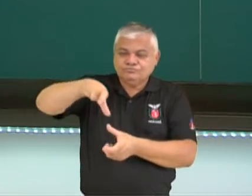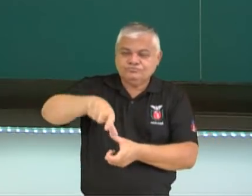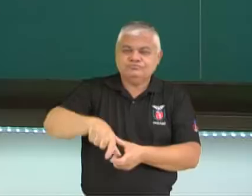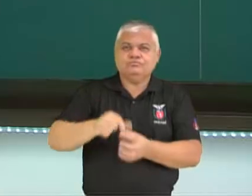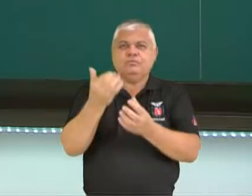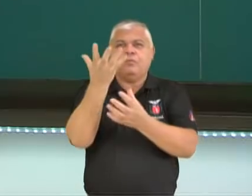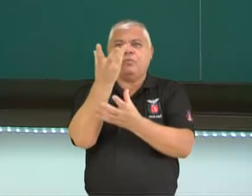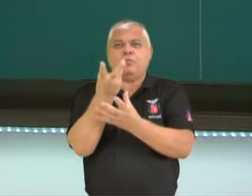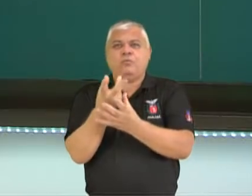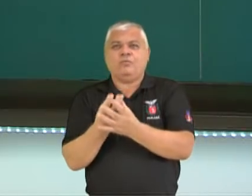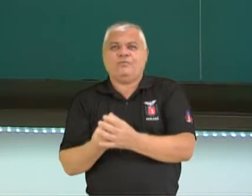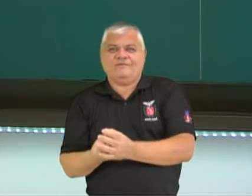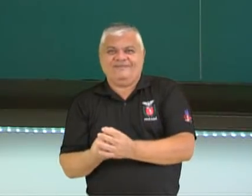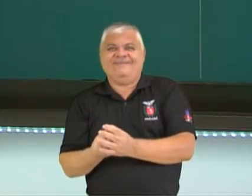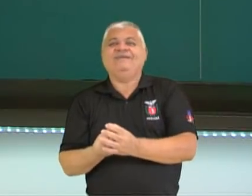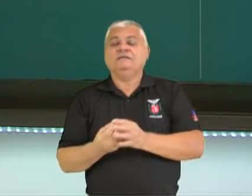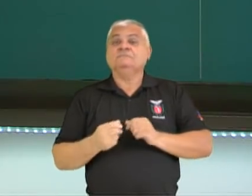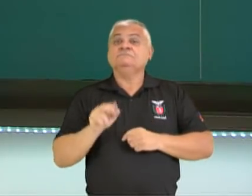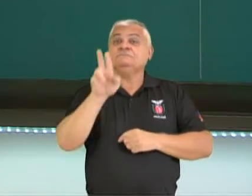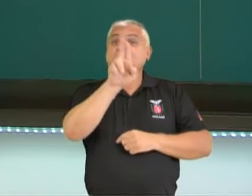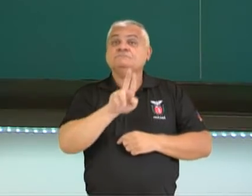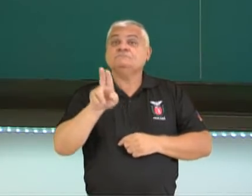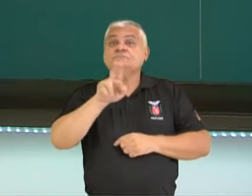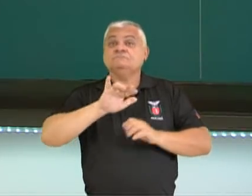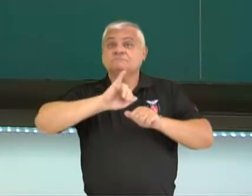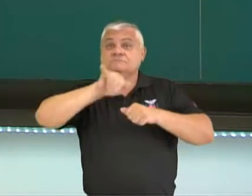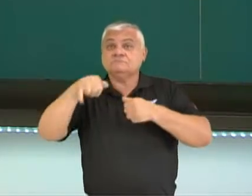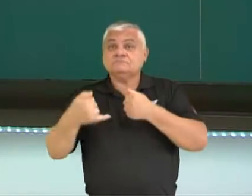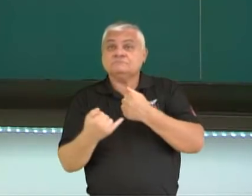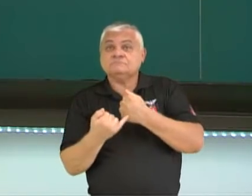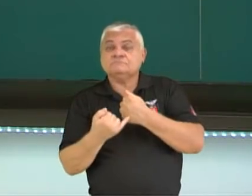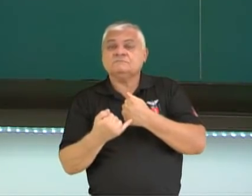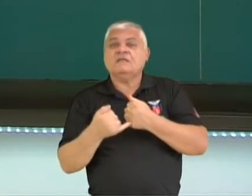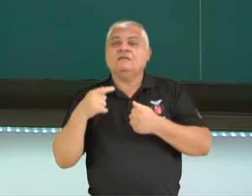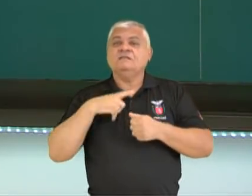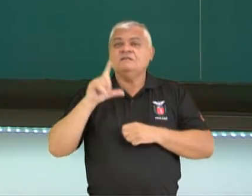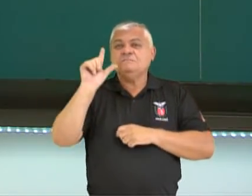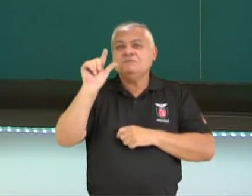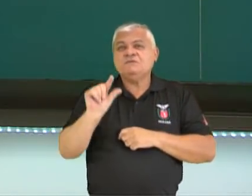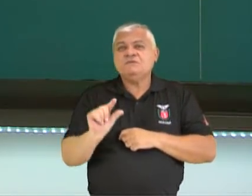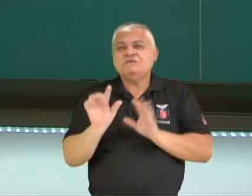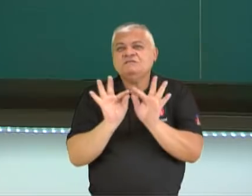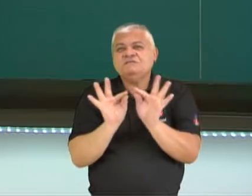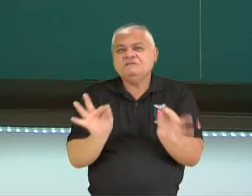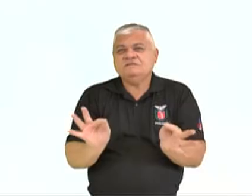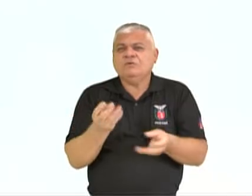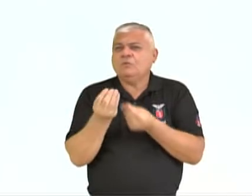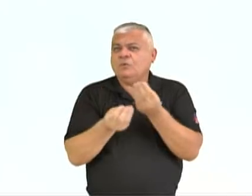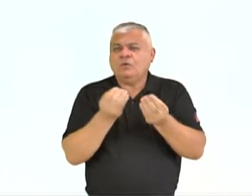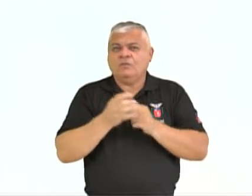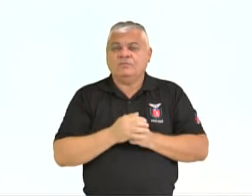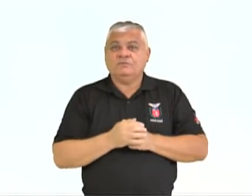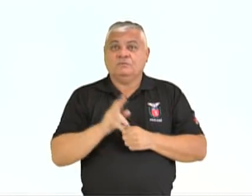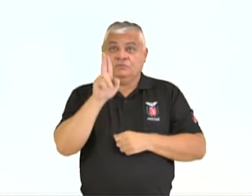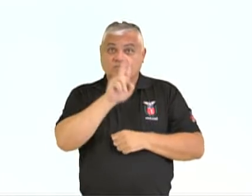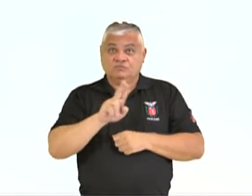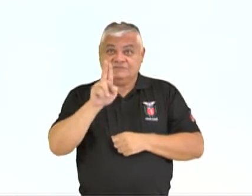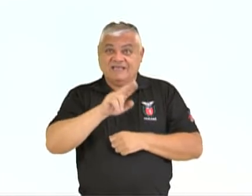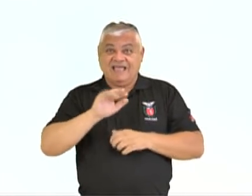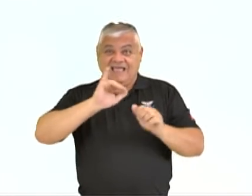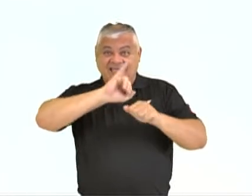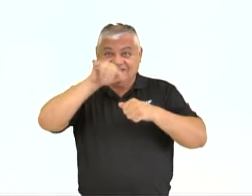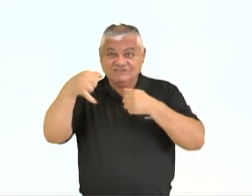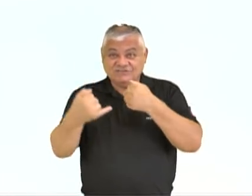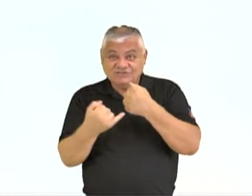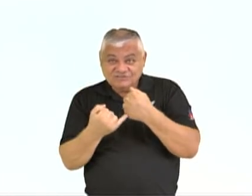certo. O uso do adjetivo na forma diminutiva. Importante isso aqui. Observe que os adjetivos